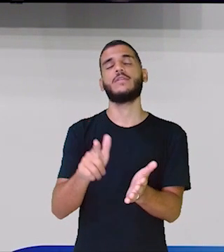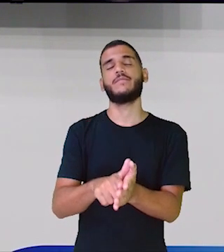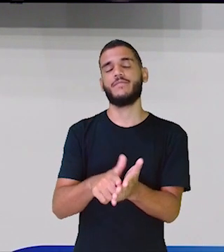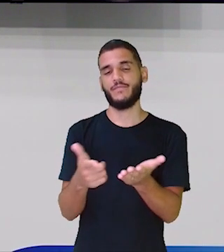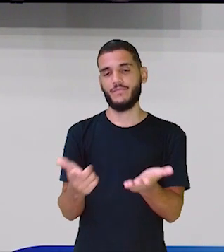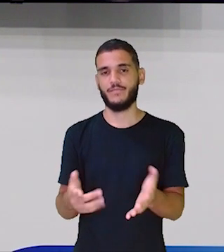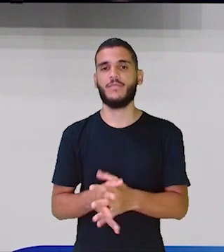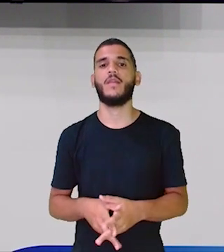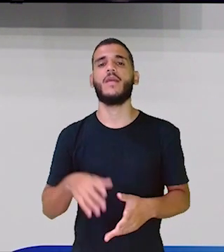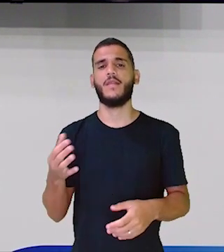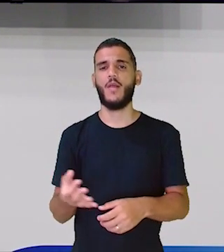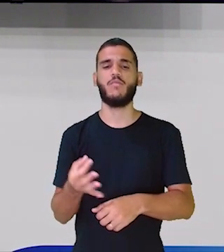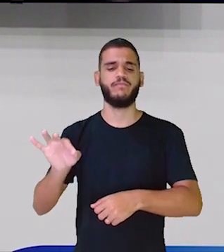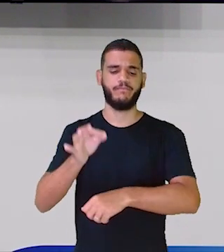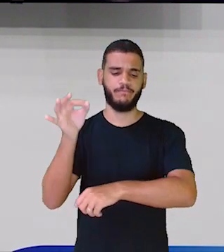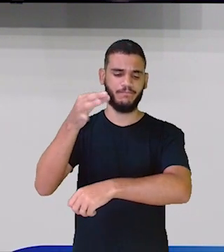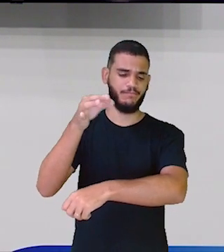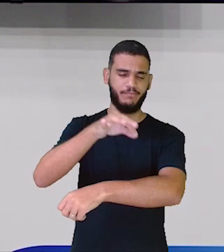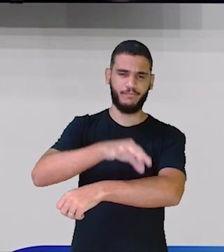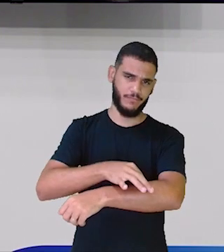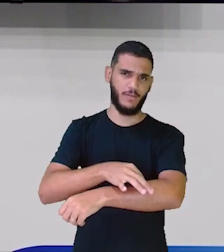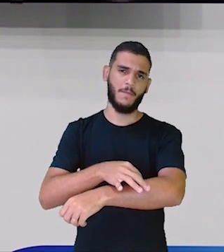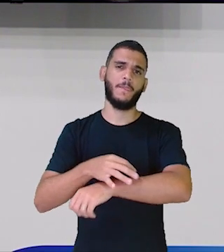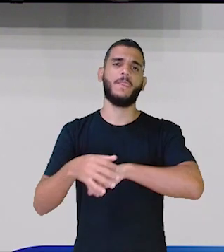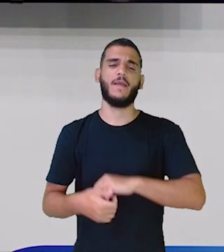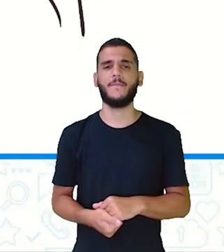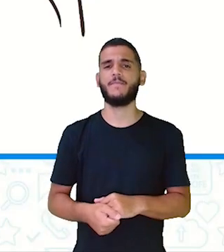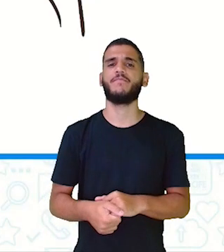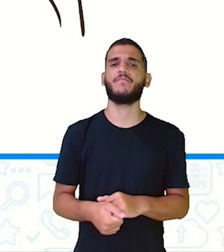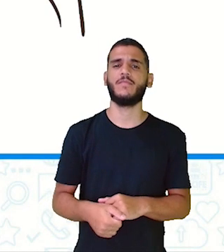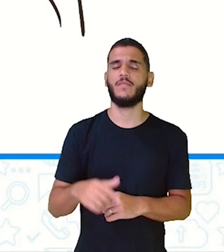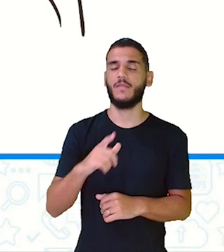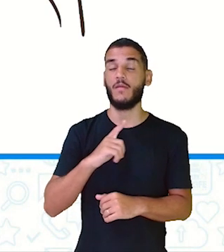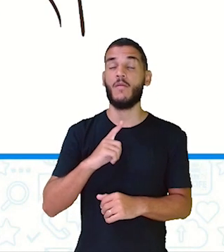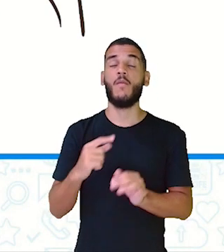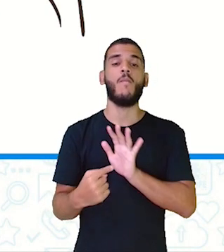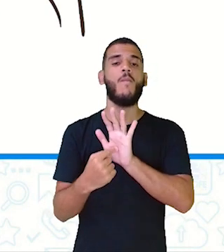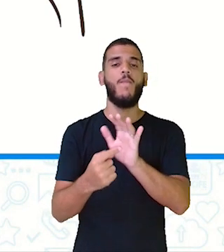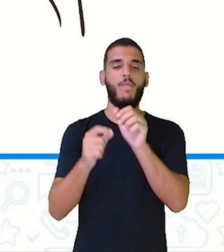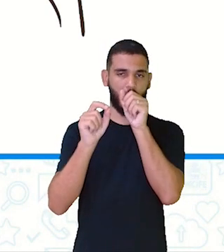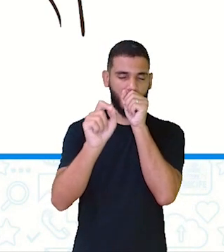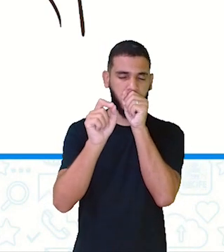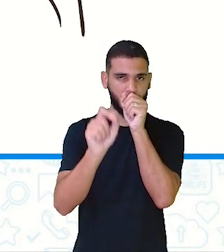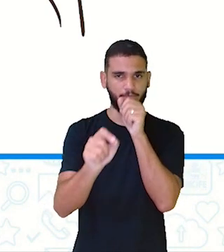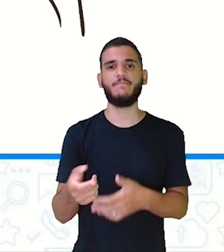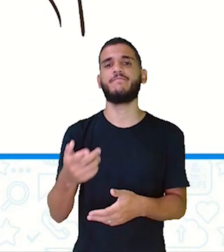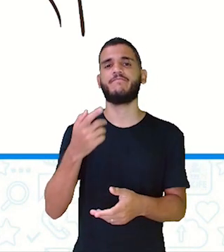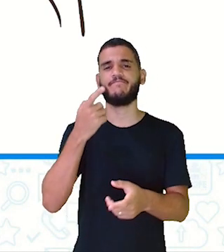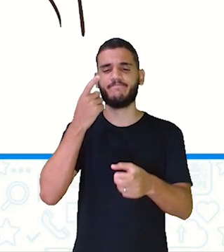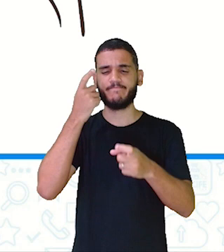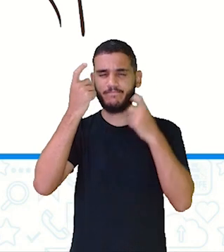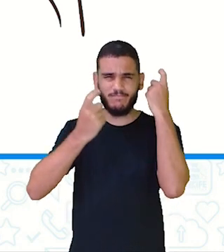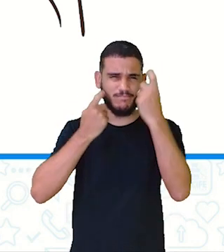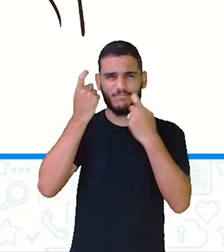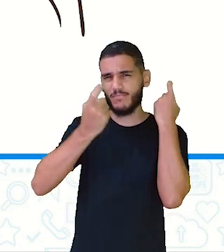a picada do mosquito Aedes aegypti tem demonstrado grande preocupação.